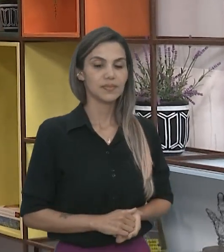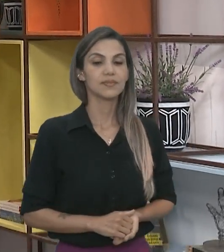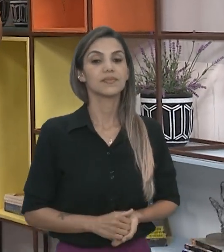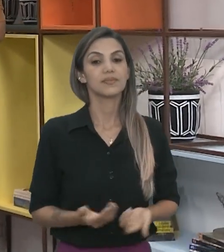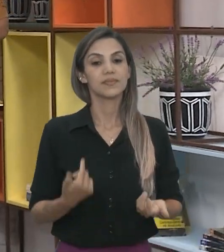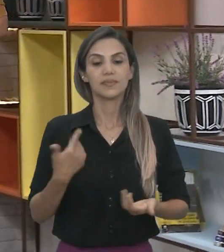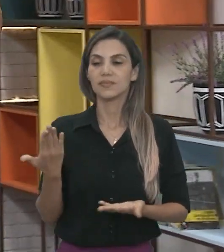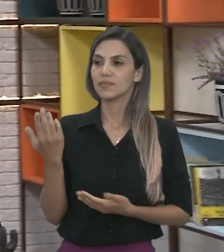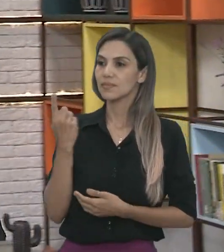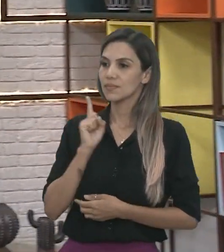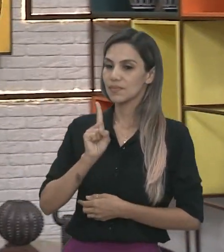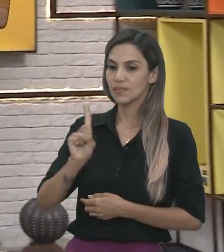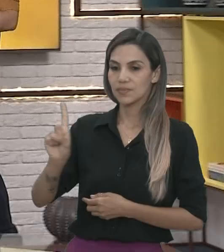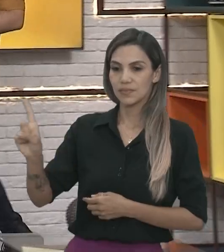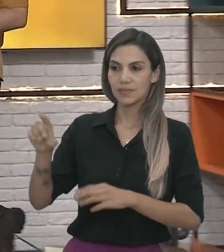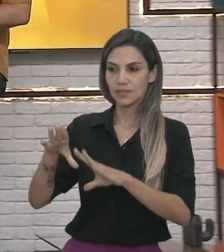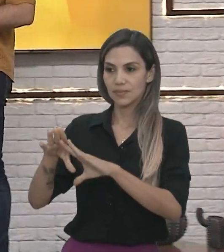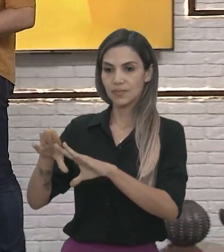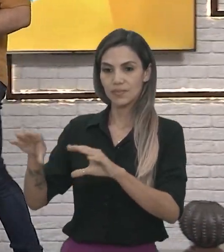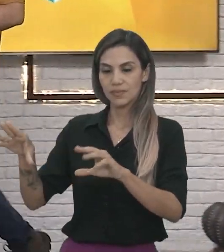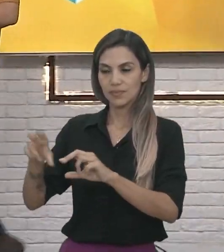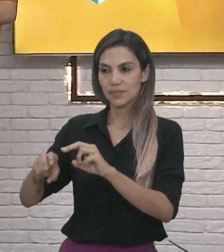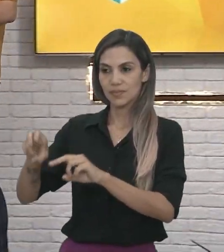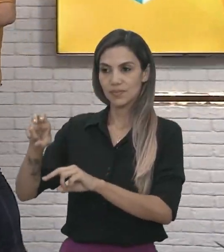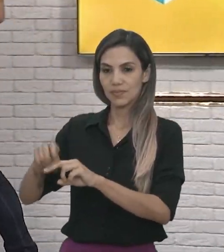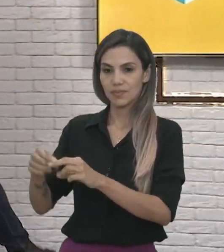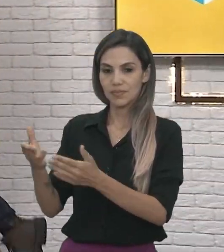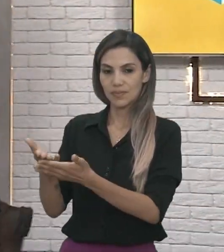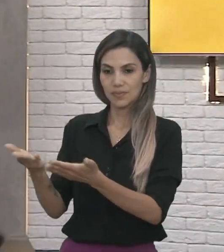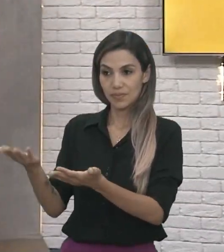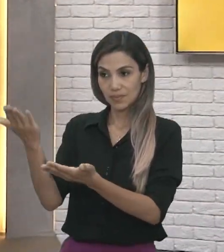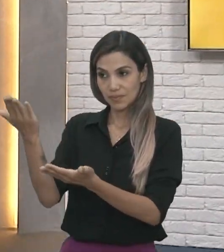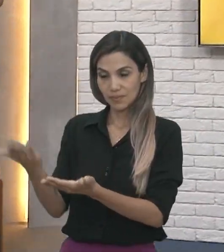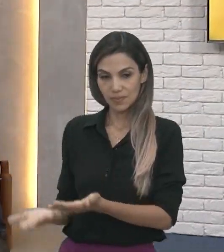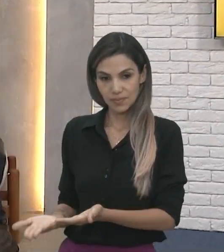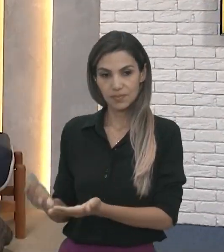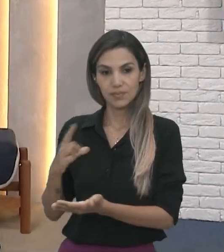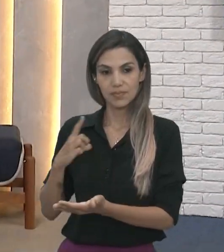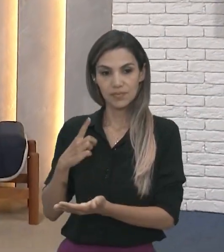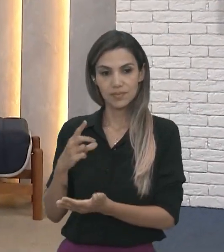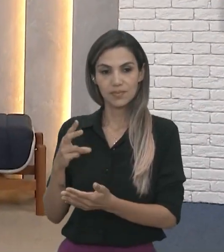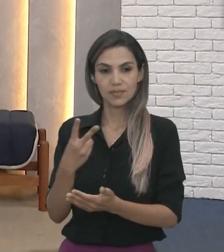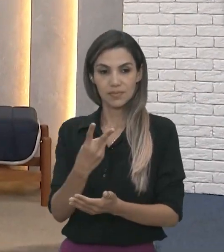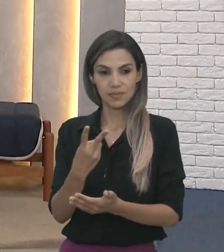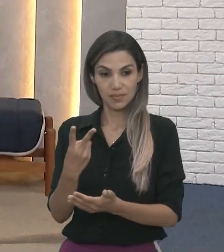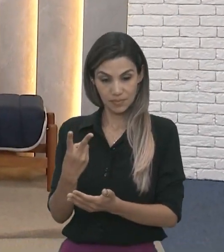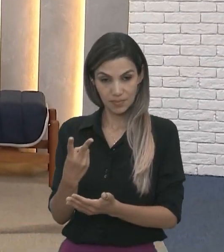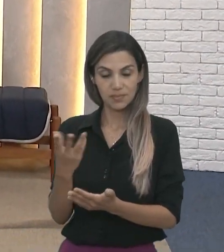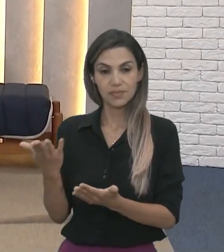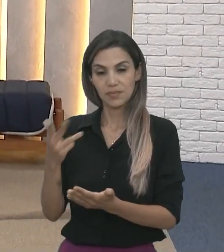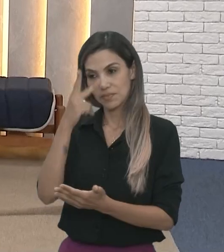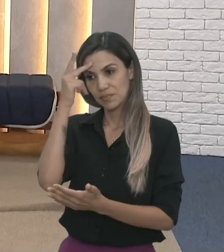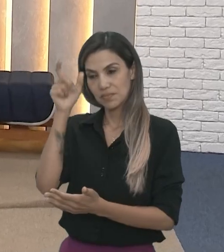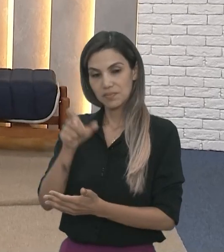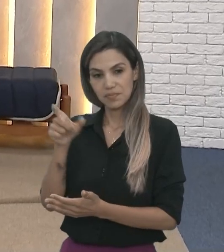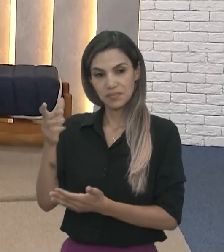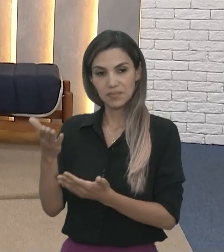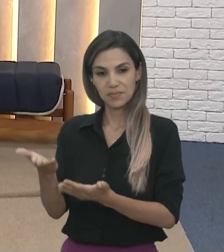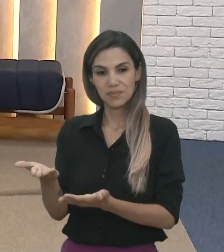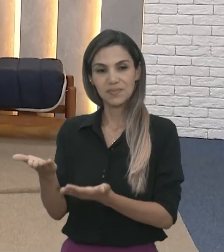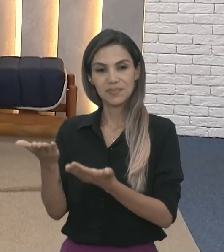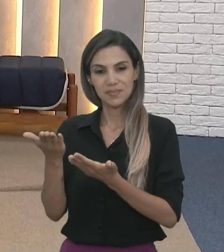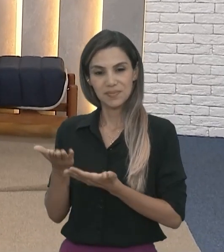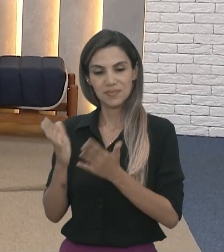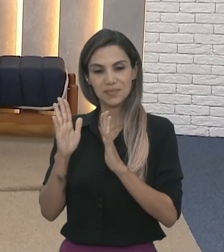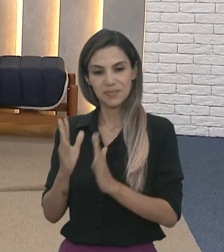saio aqui dessa parte do estúdio, então, e vou caminhando aqui para o meu lado direito, onde tem 2 sofás, inclusive nossas entrevistadas já estão